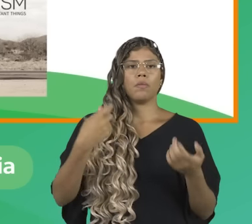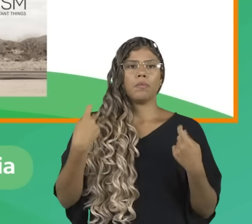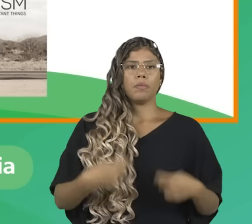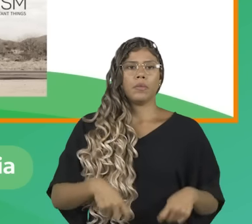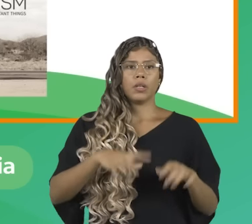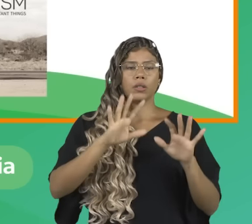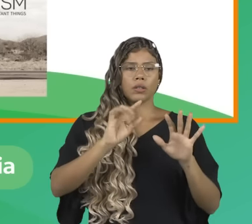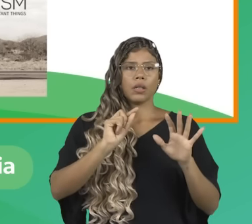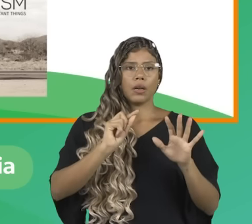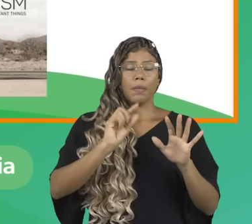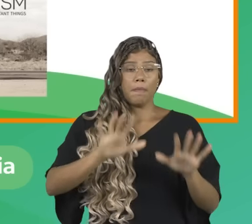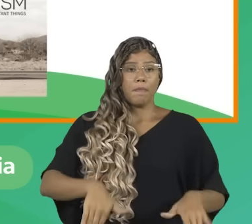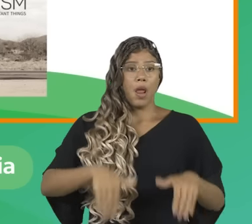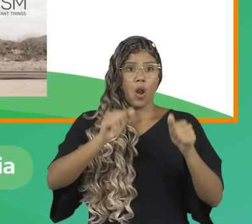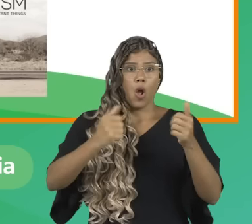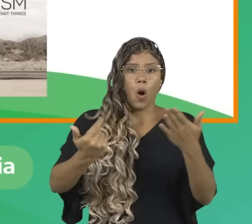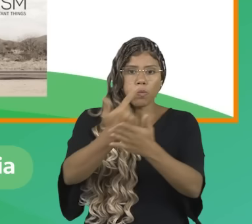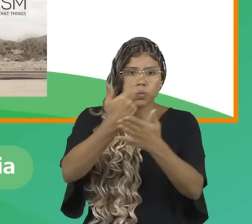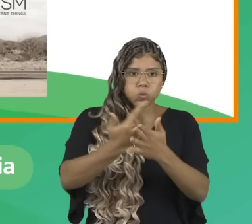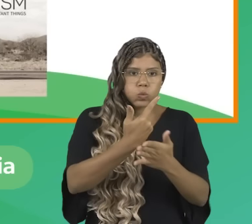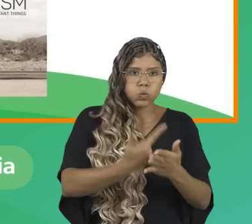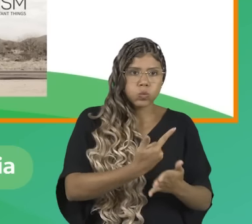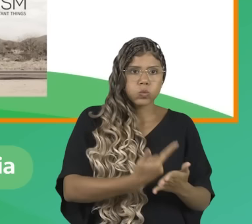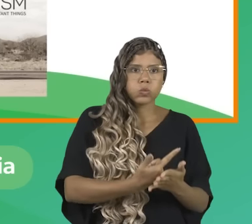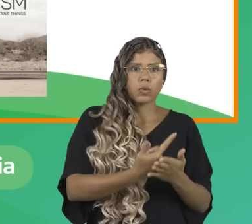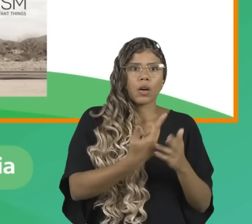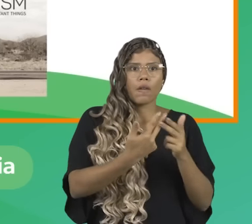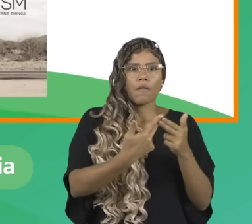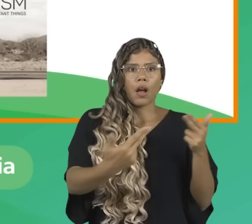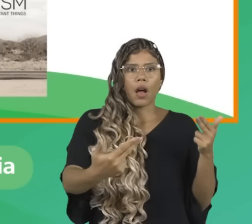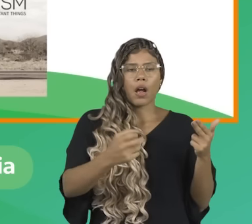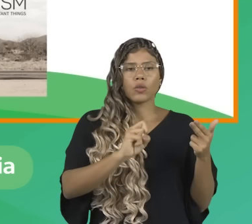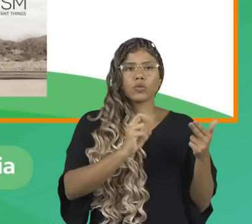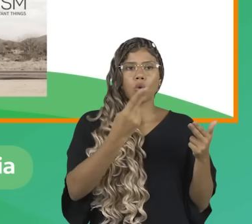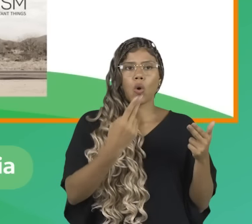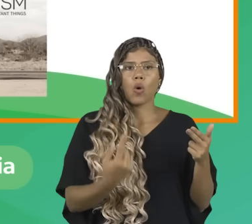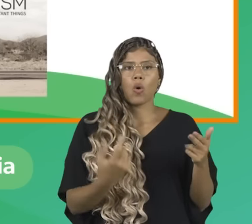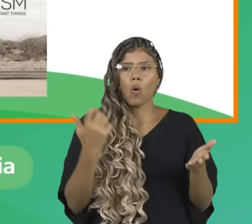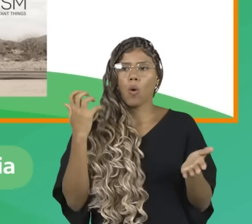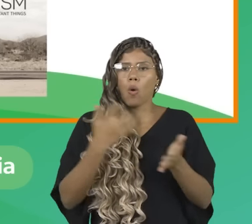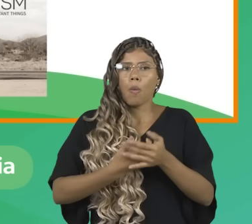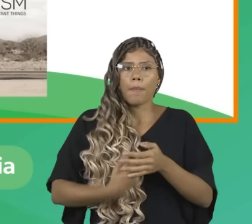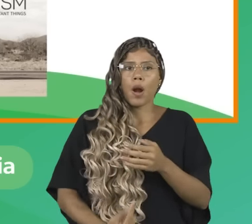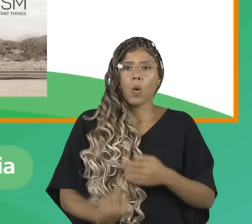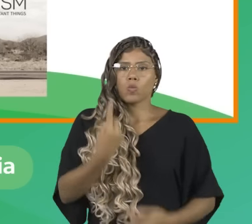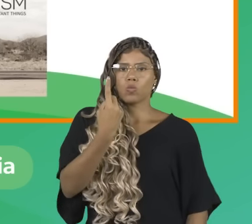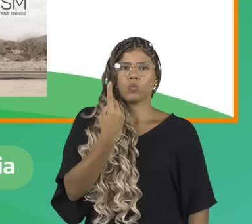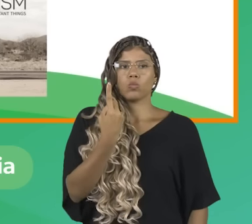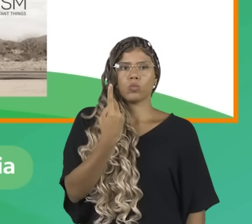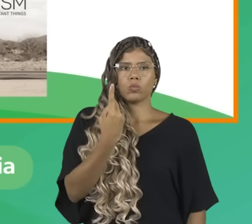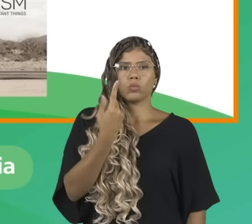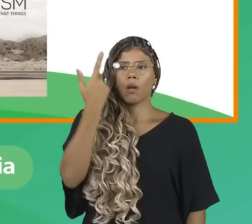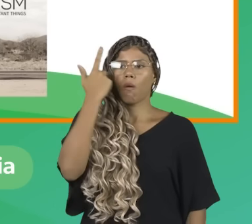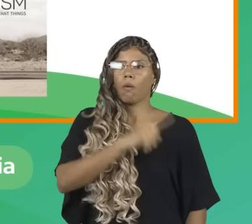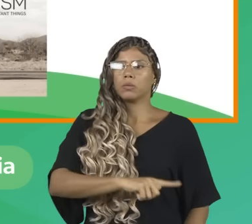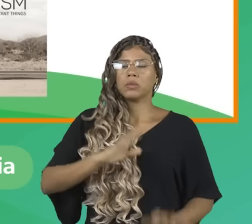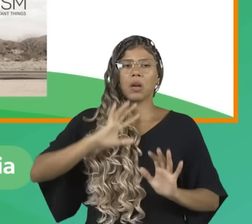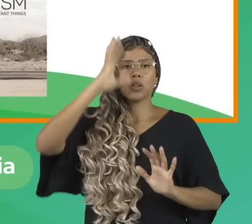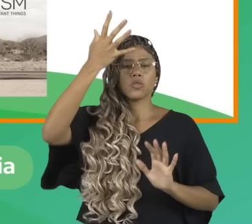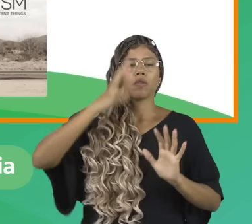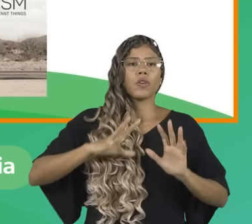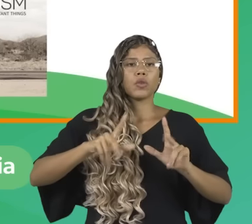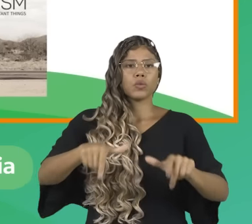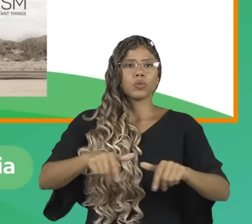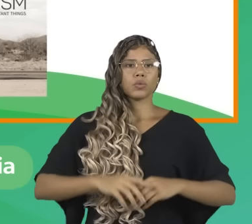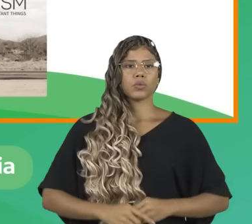atender a diferentes necessidades, ou você comprar um só, uma única vez, que atenda às suas várias necessidades de uma vez só. E por